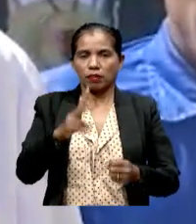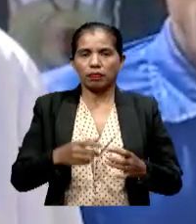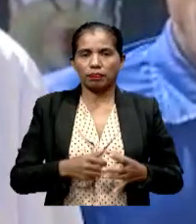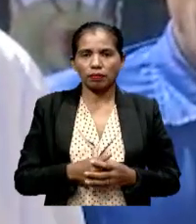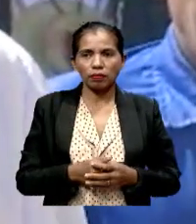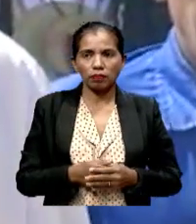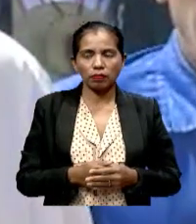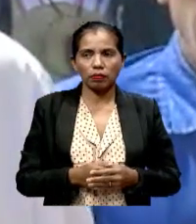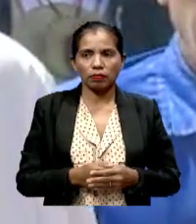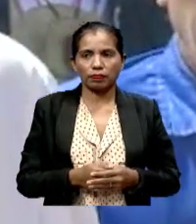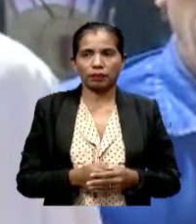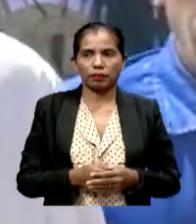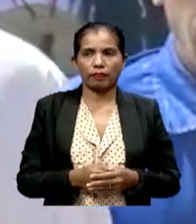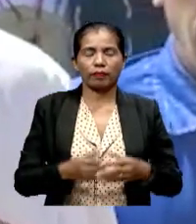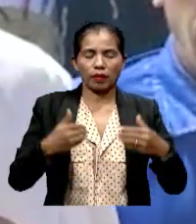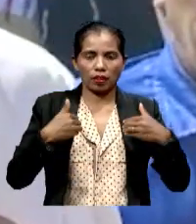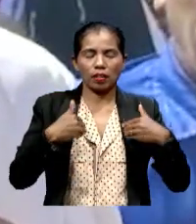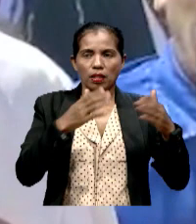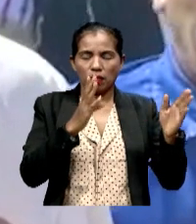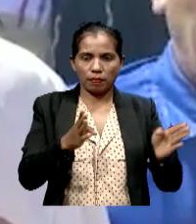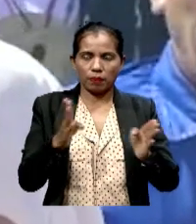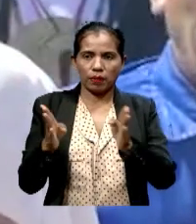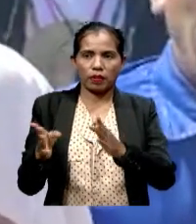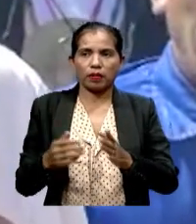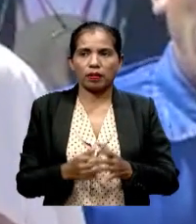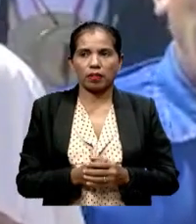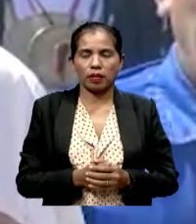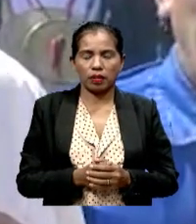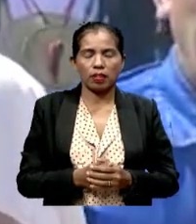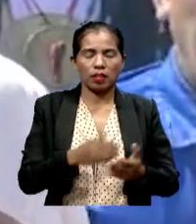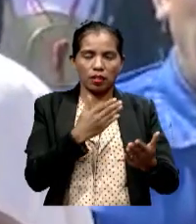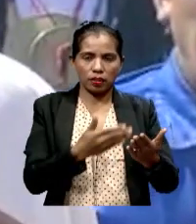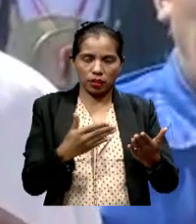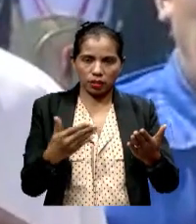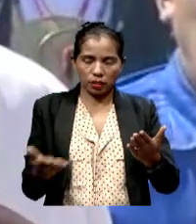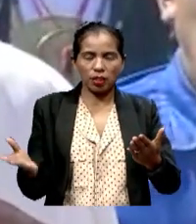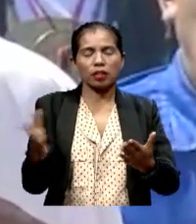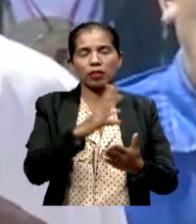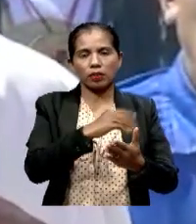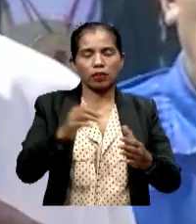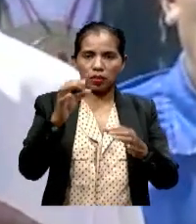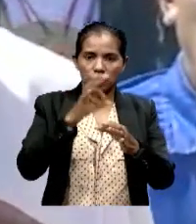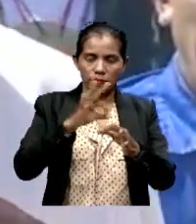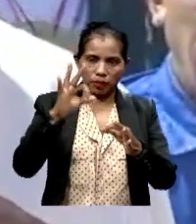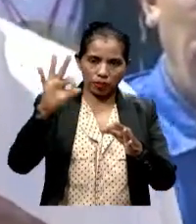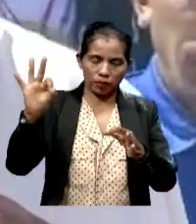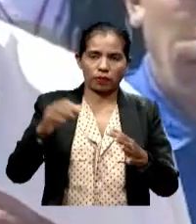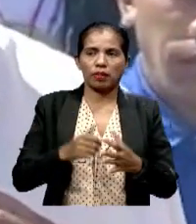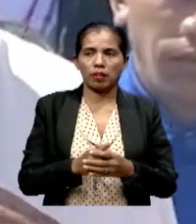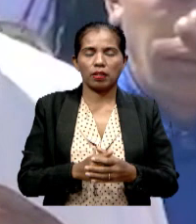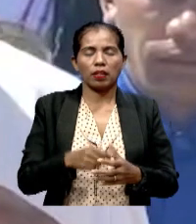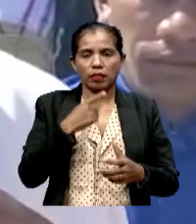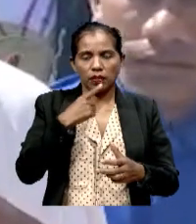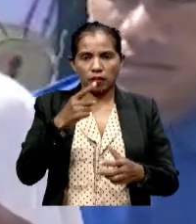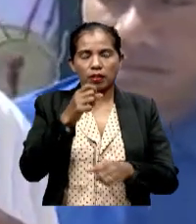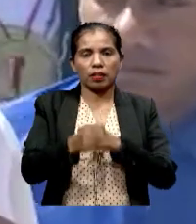melhoramento iha preparasaun seja material no menos espiritual espiritual atu berangkata